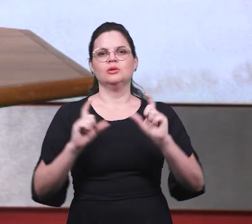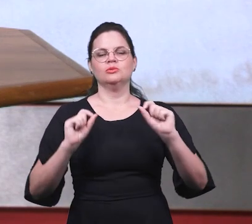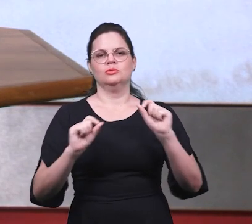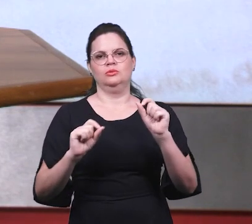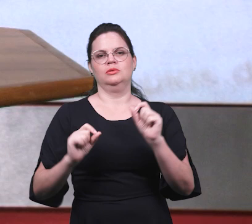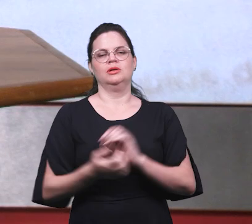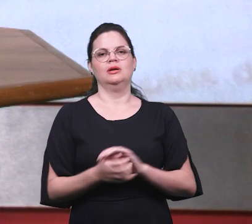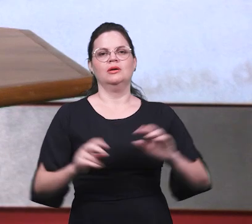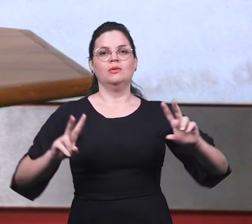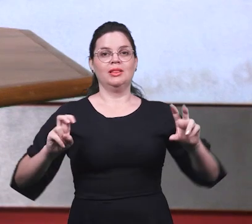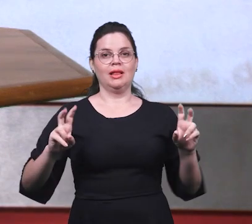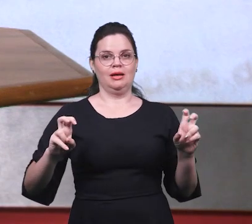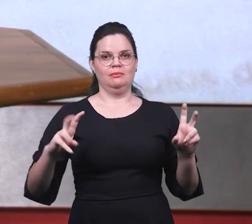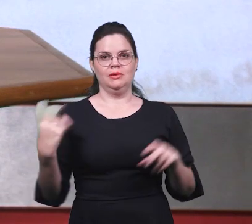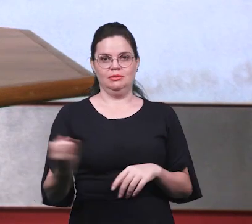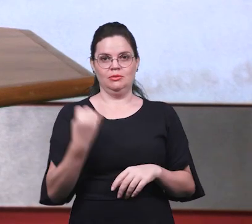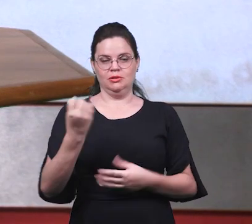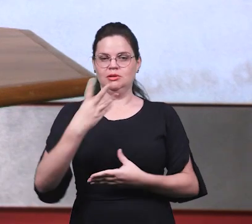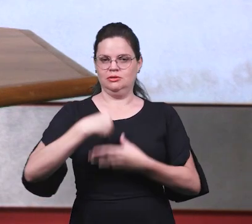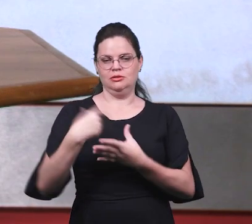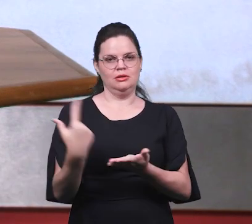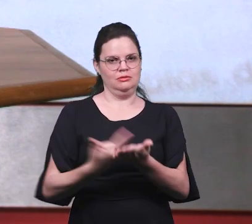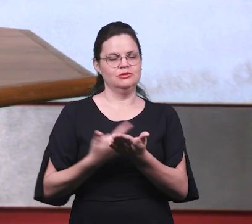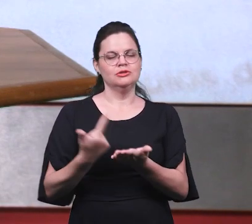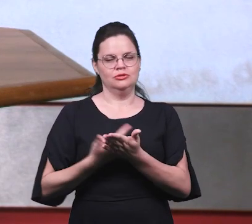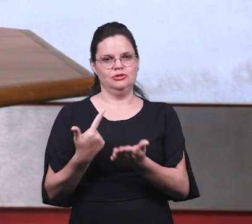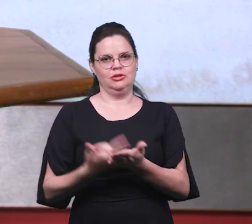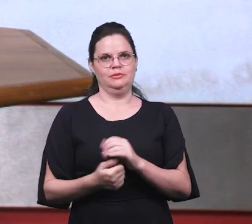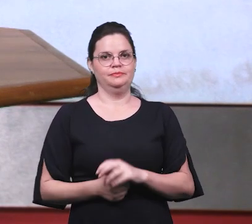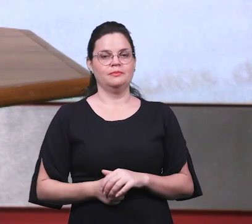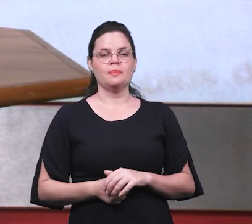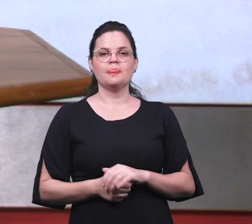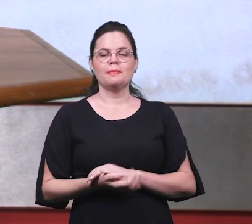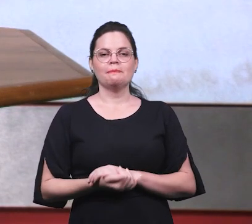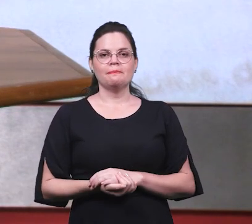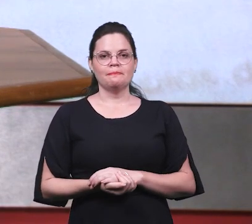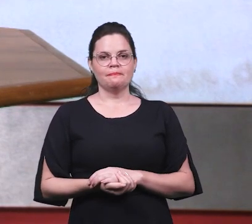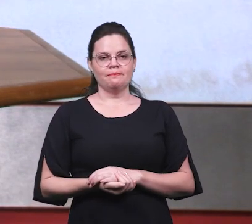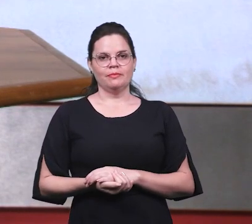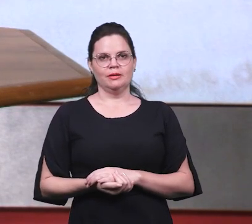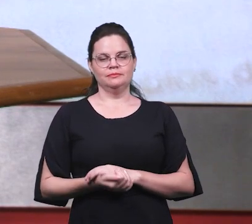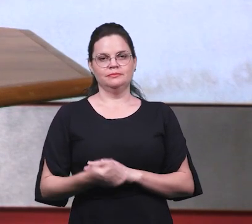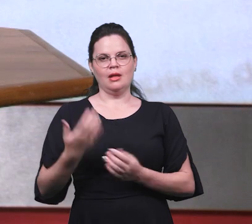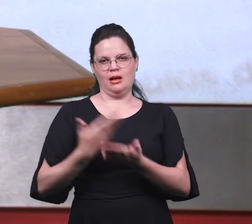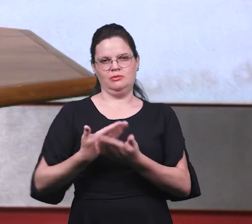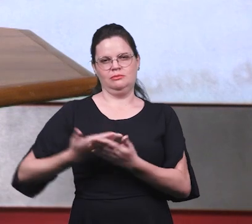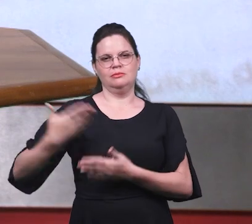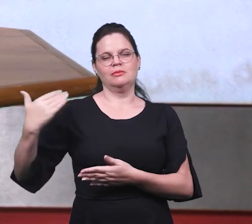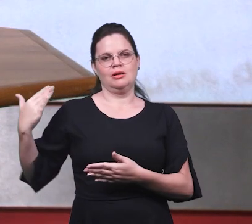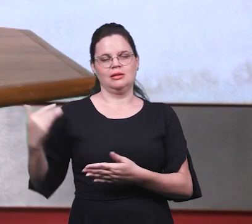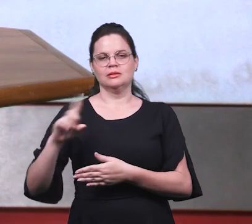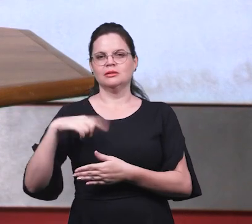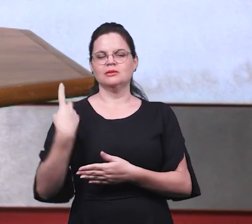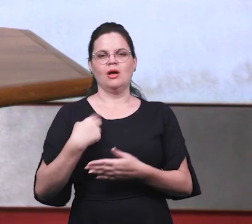segundo grande tema do livro de Gênesis, o primeiro livro da Bíblia. Na aula anterior,